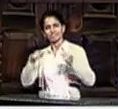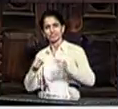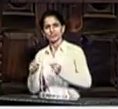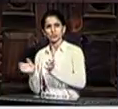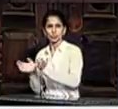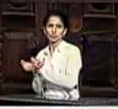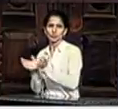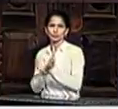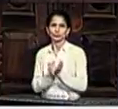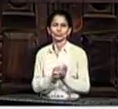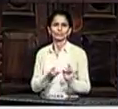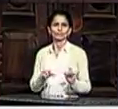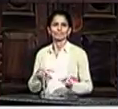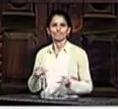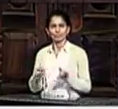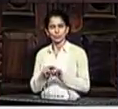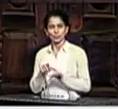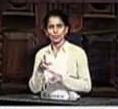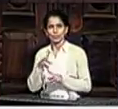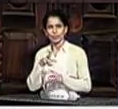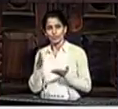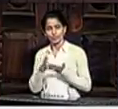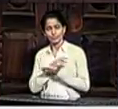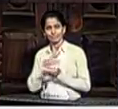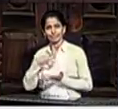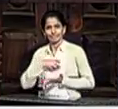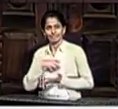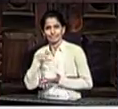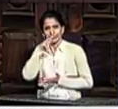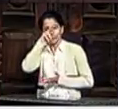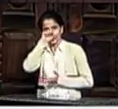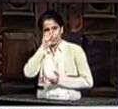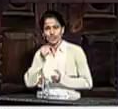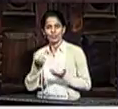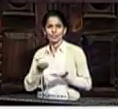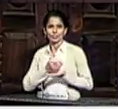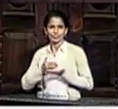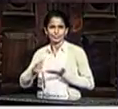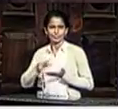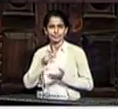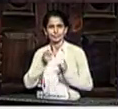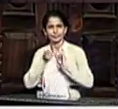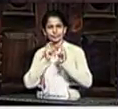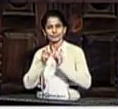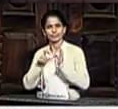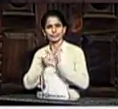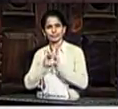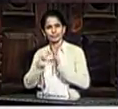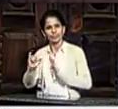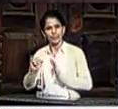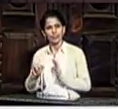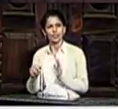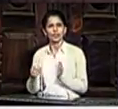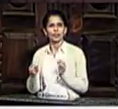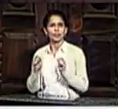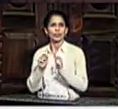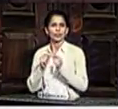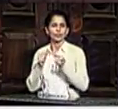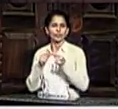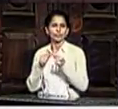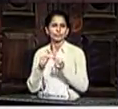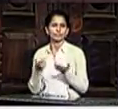representativa muito forte. Eu quero começar discutindo a lei que trata